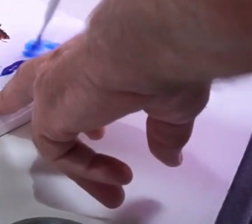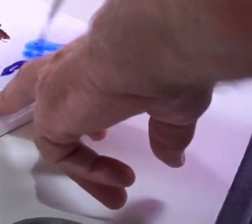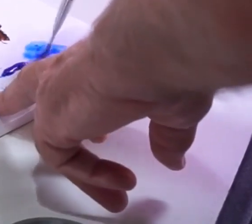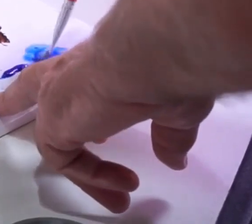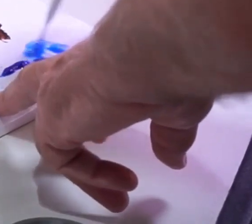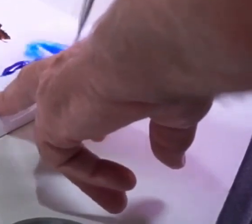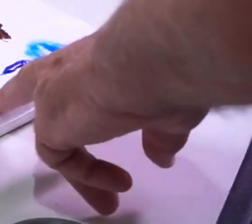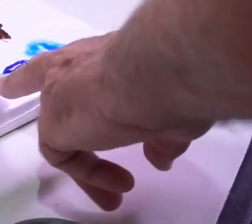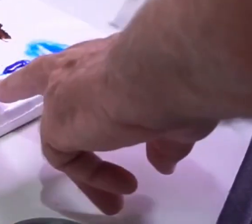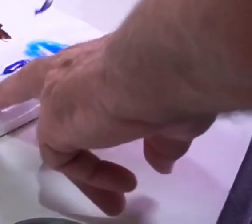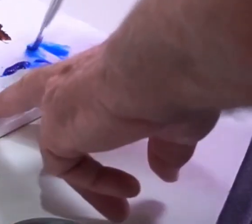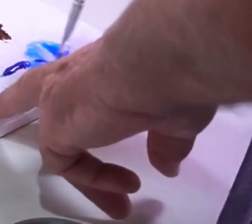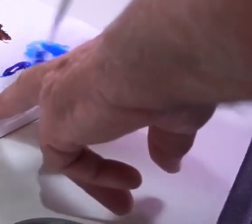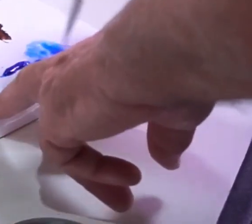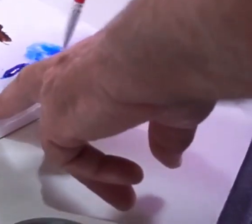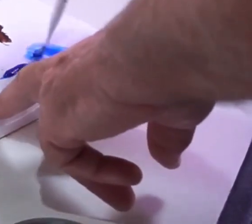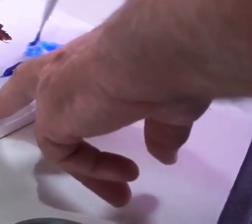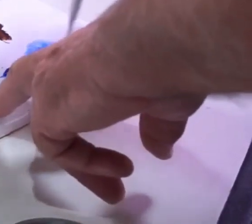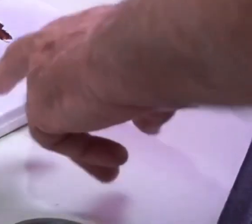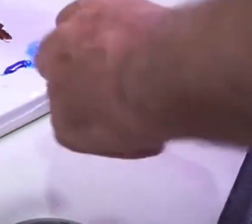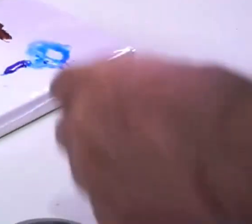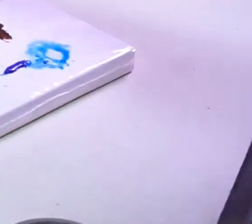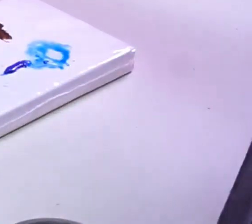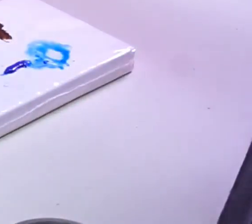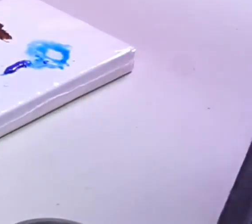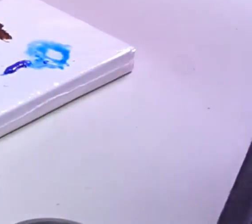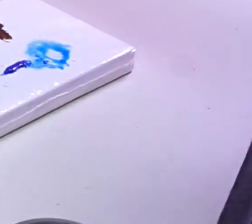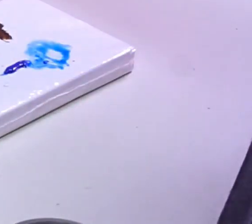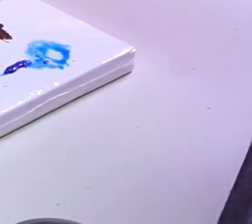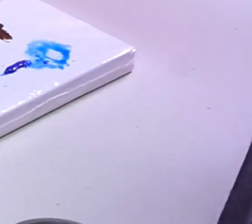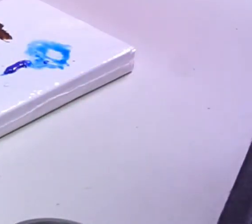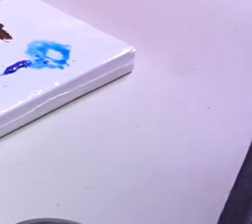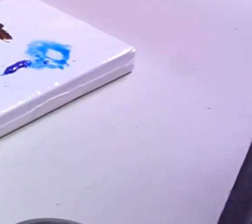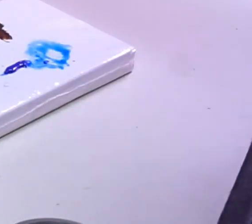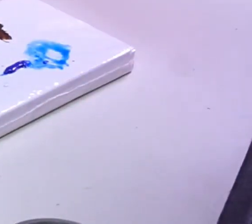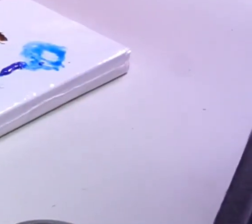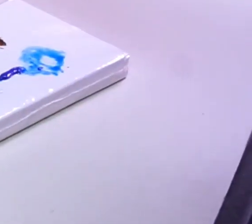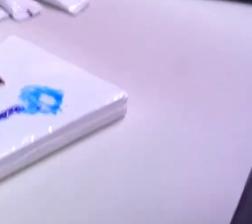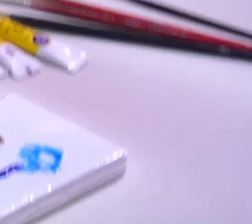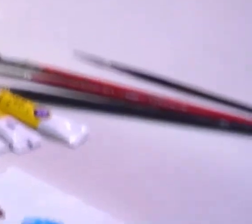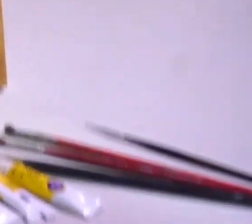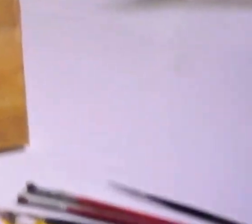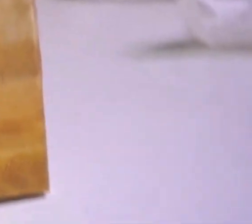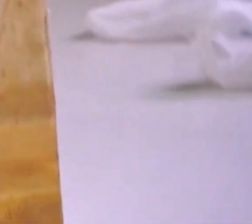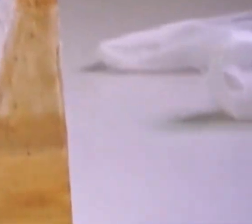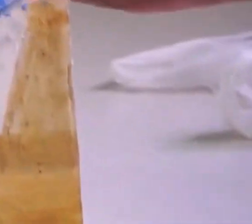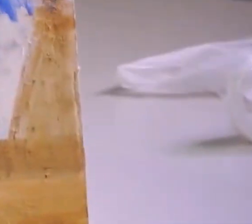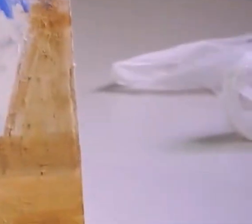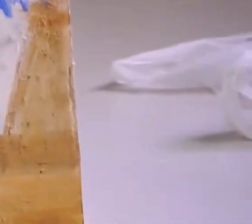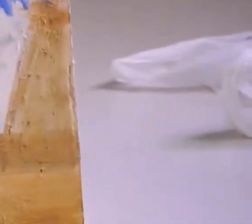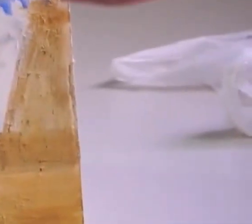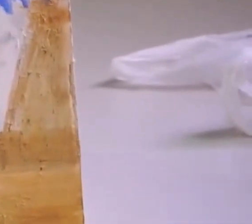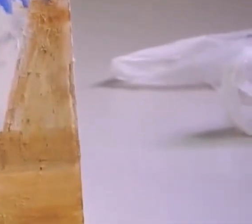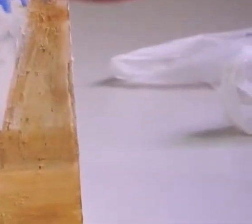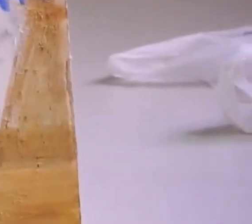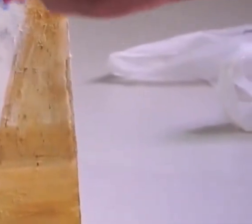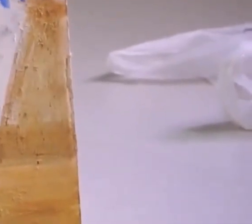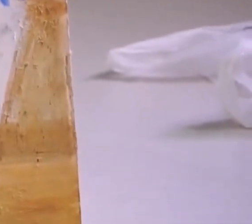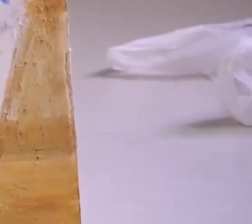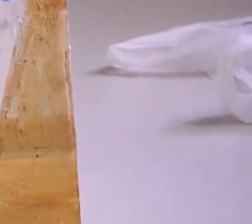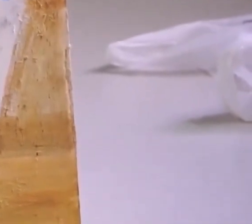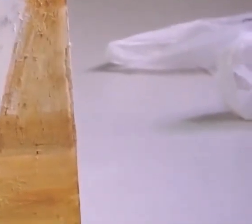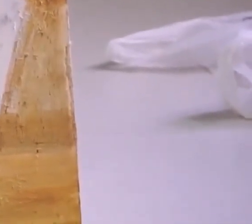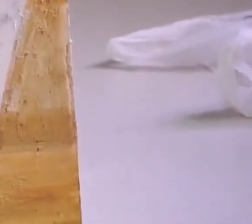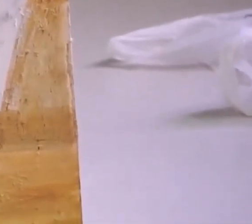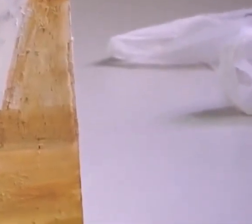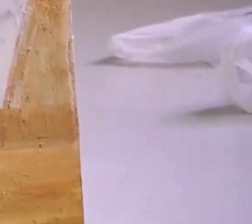que vai sair um tom, né? E quando você põe na tela é outra coisa. Você pode ver que há uma